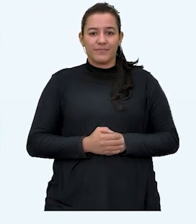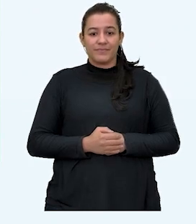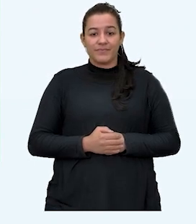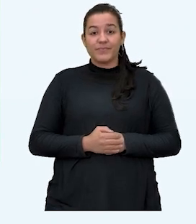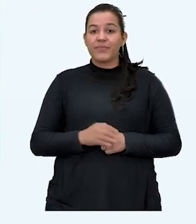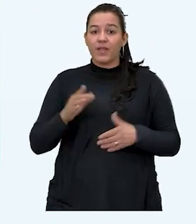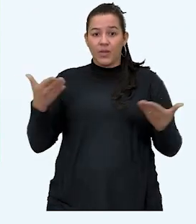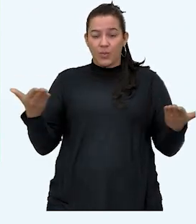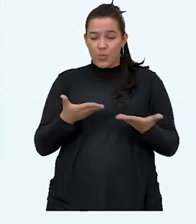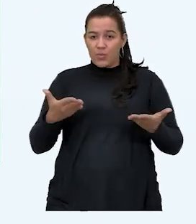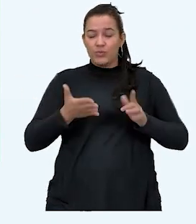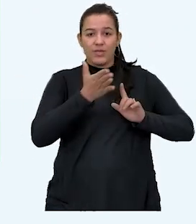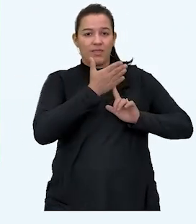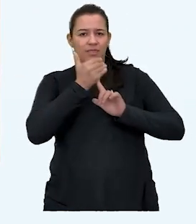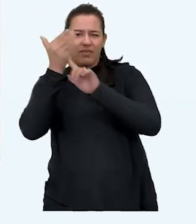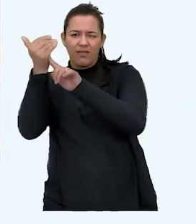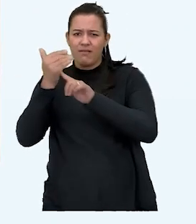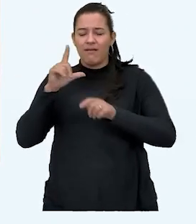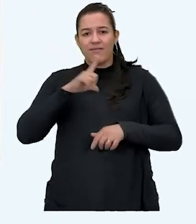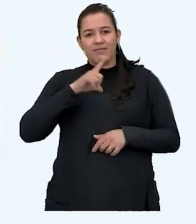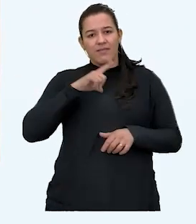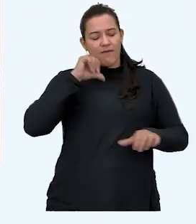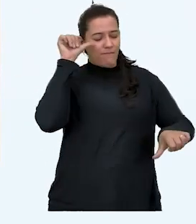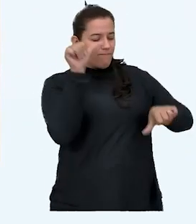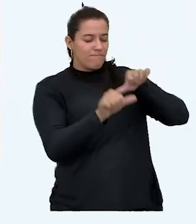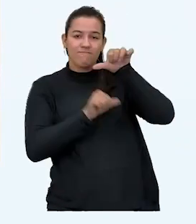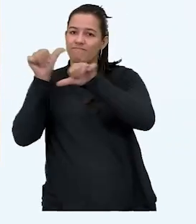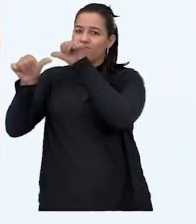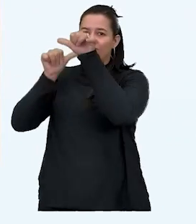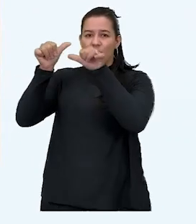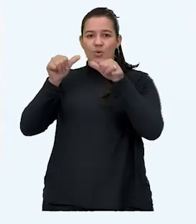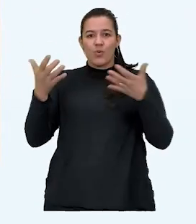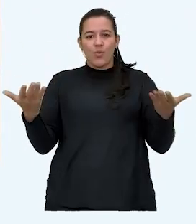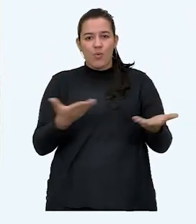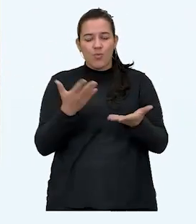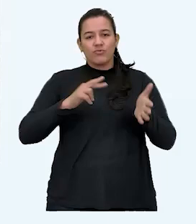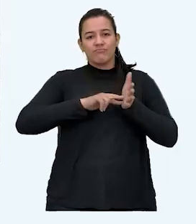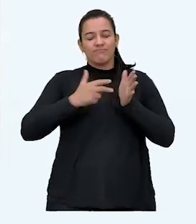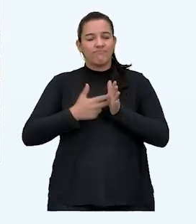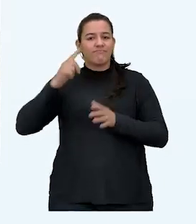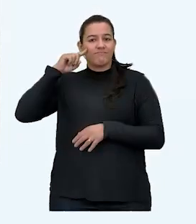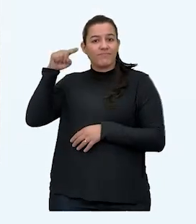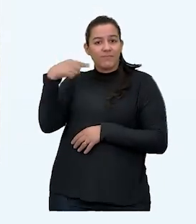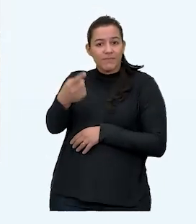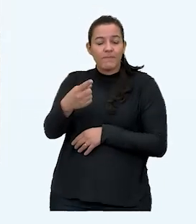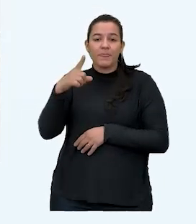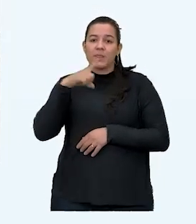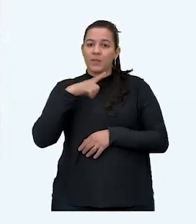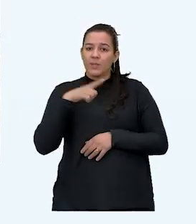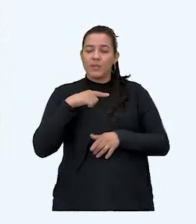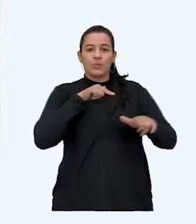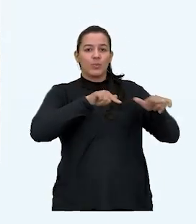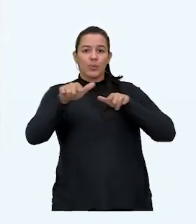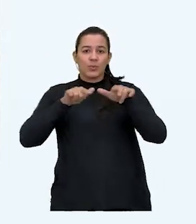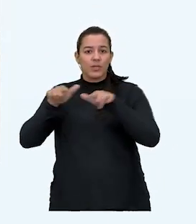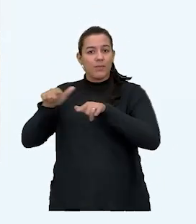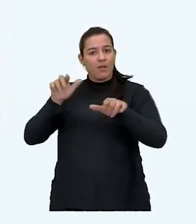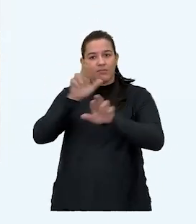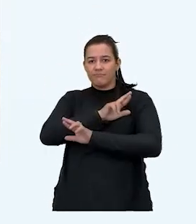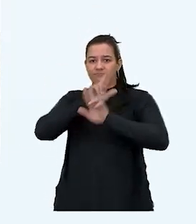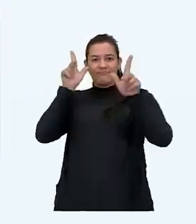A tecnologia trouxe mudanças significativas no nosso dia a dia e no campo do trabalho não poderia